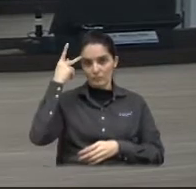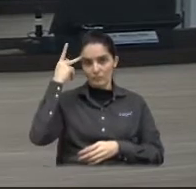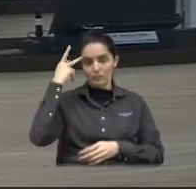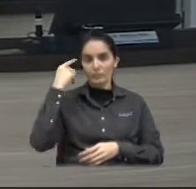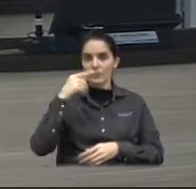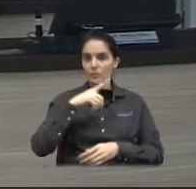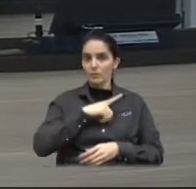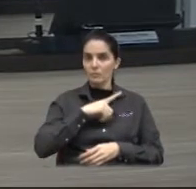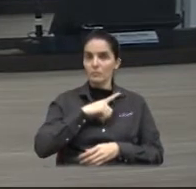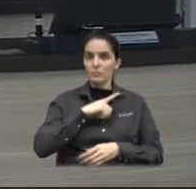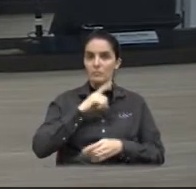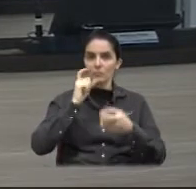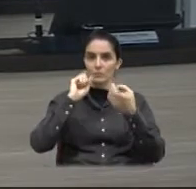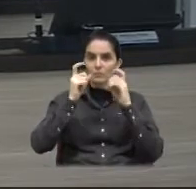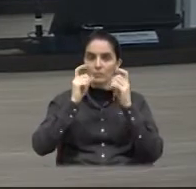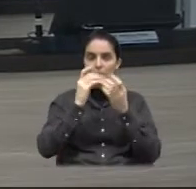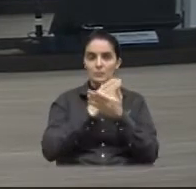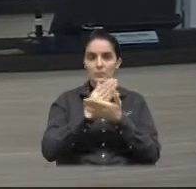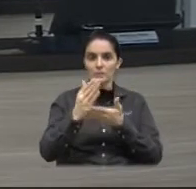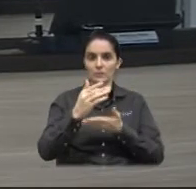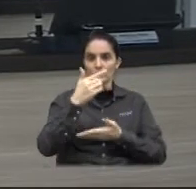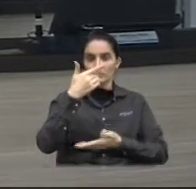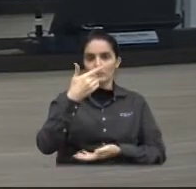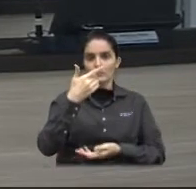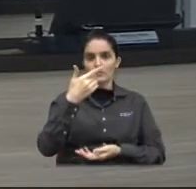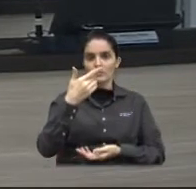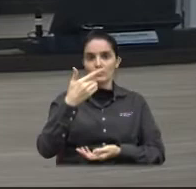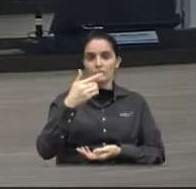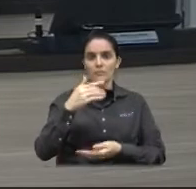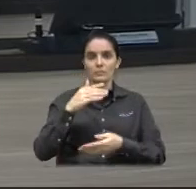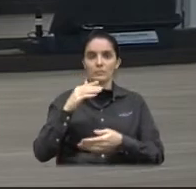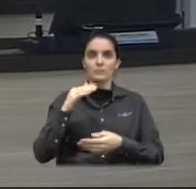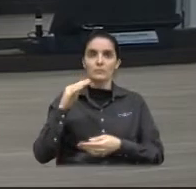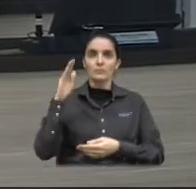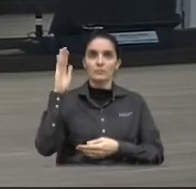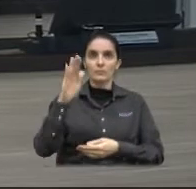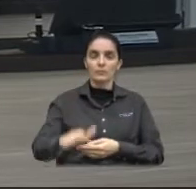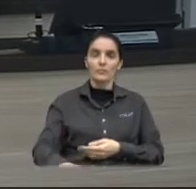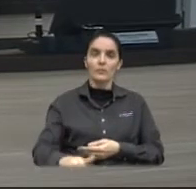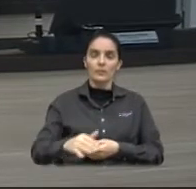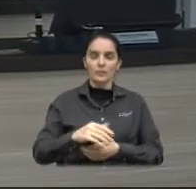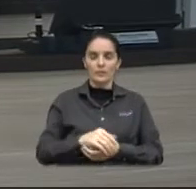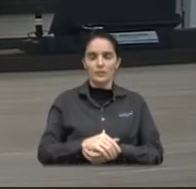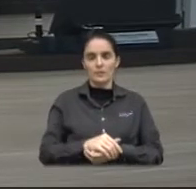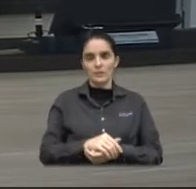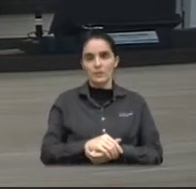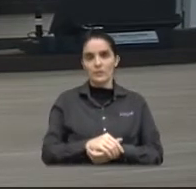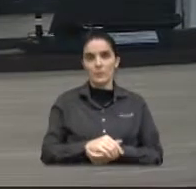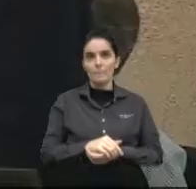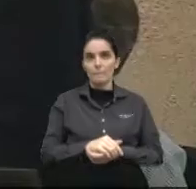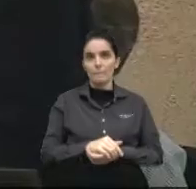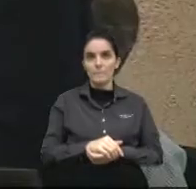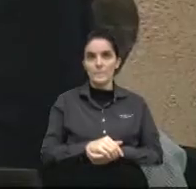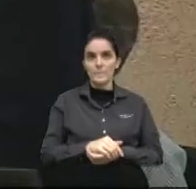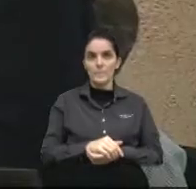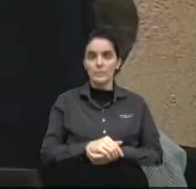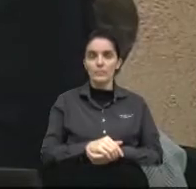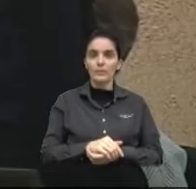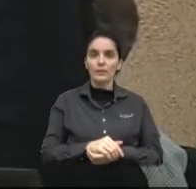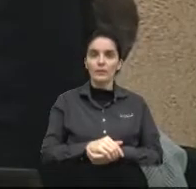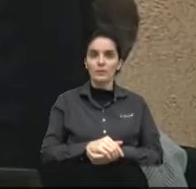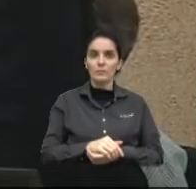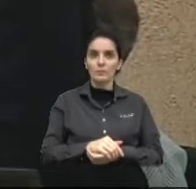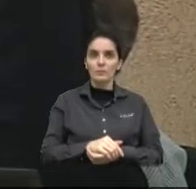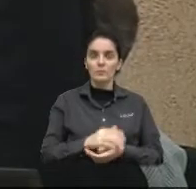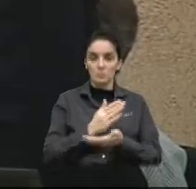existem ações começando às duas horas da tarde se a gente pegar alesp ea câmara dos deputados todas as sessões começam